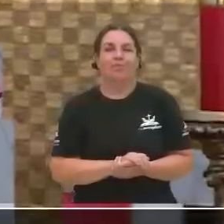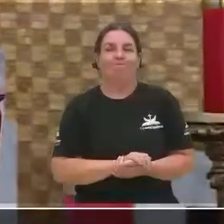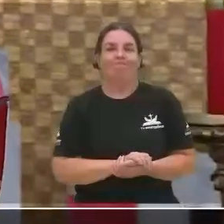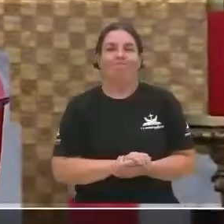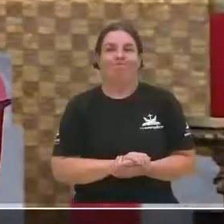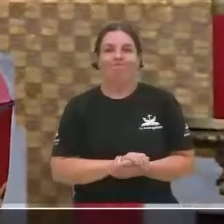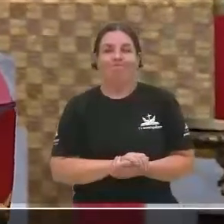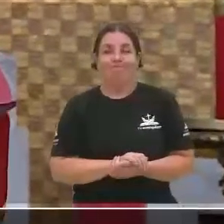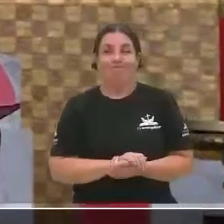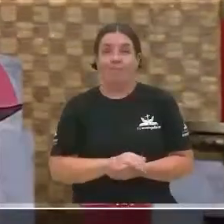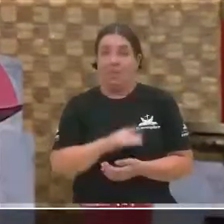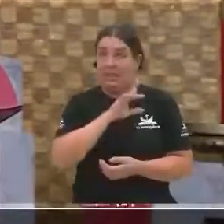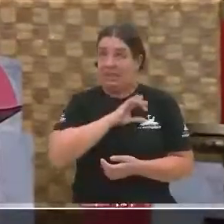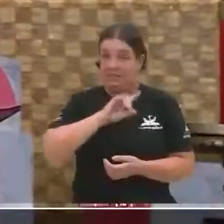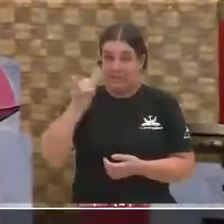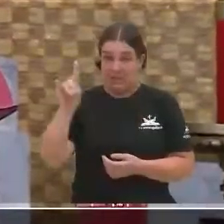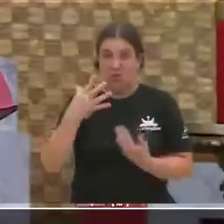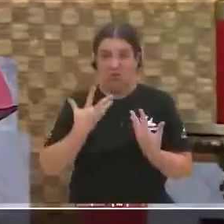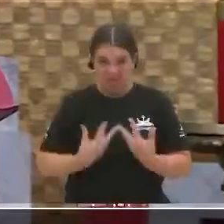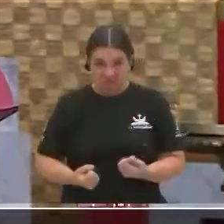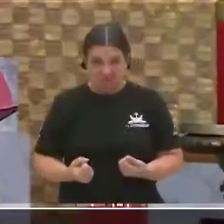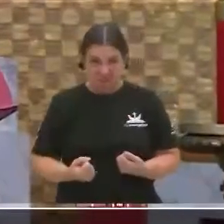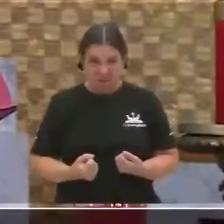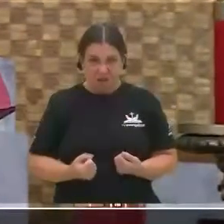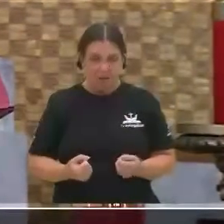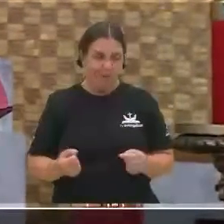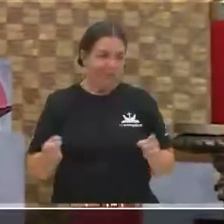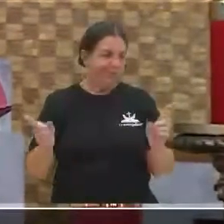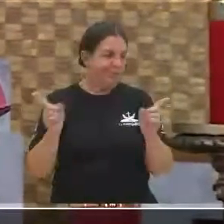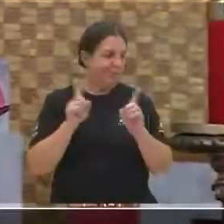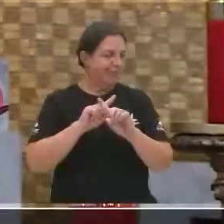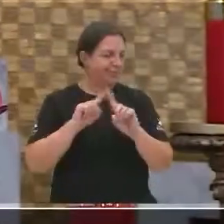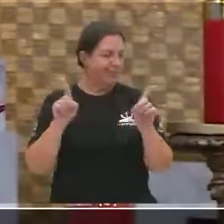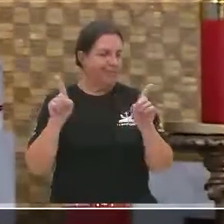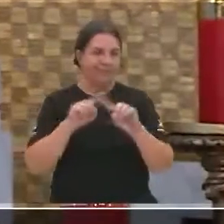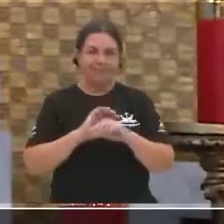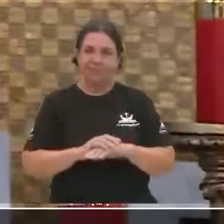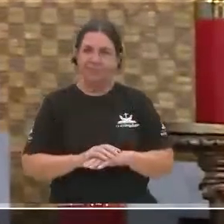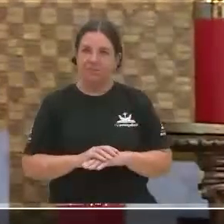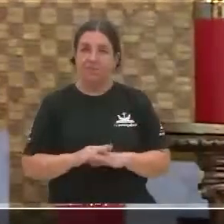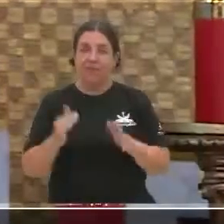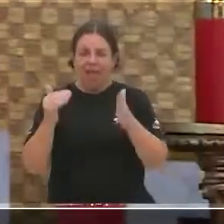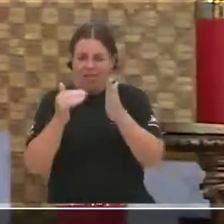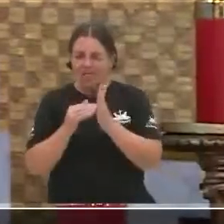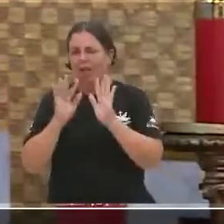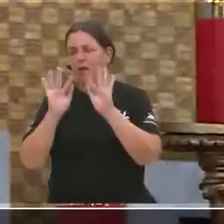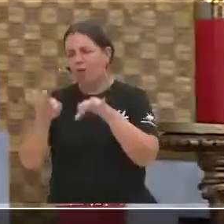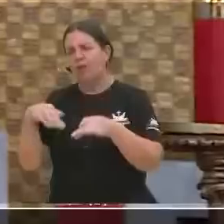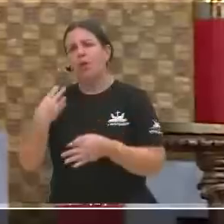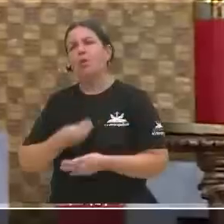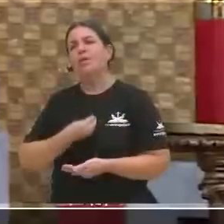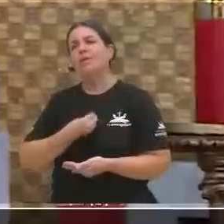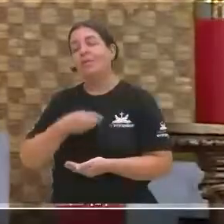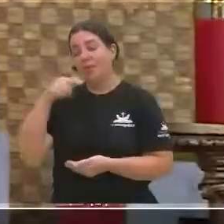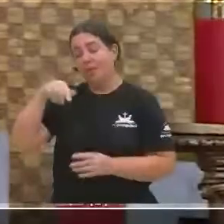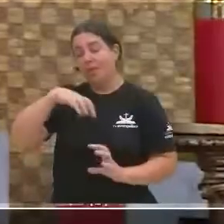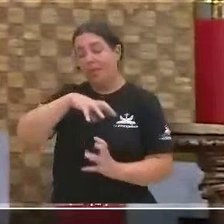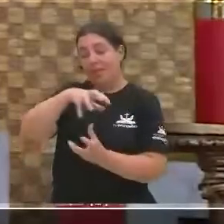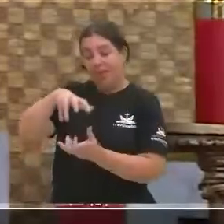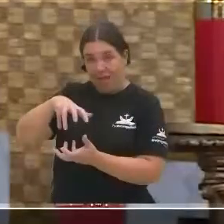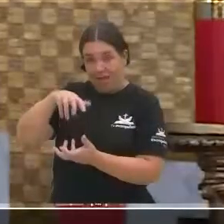E Deus não se cansa e até o fim de nossa existência aqui na terra meus